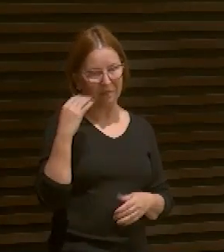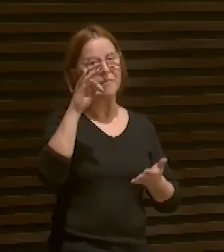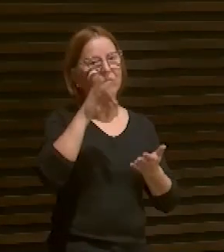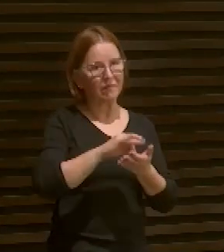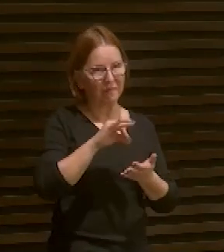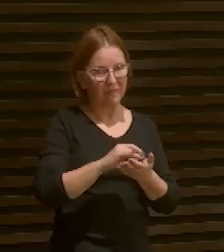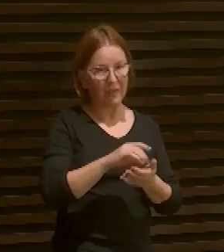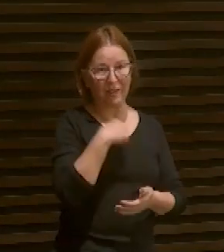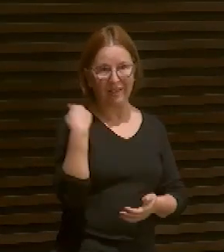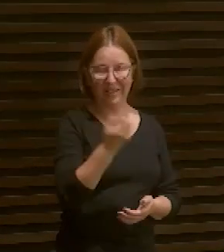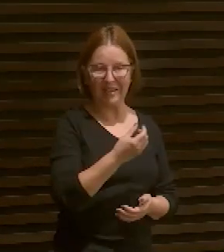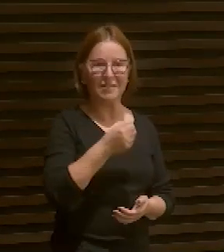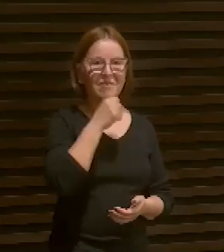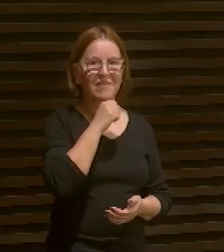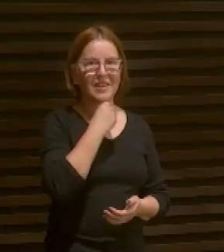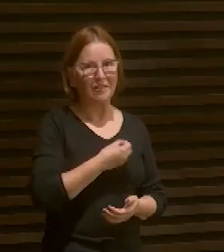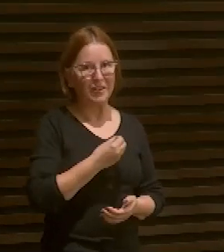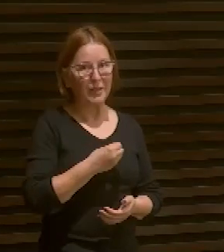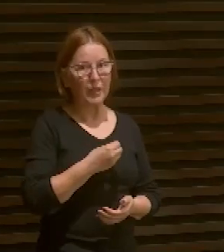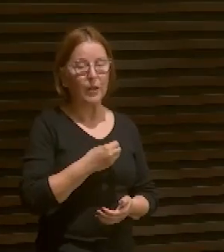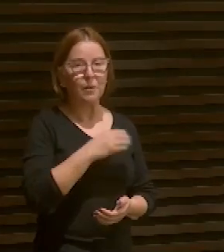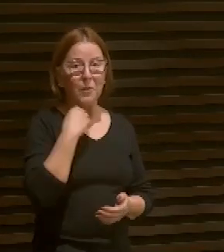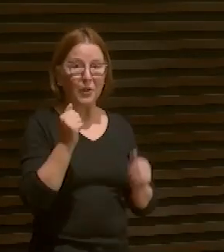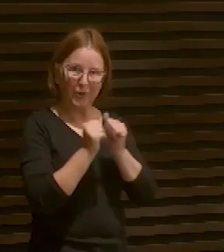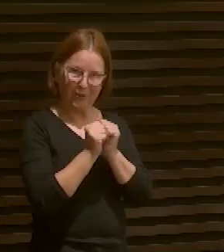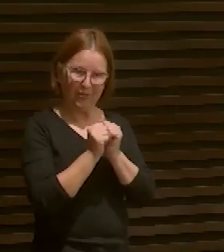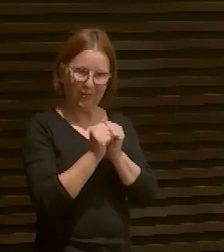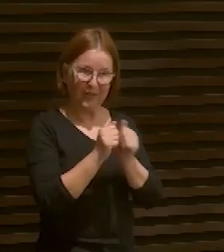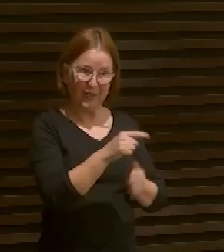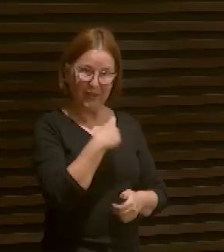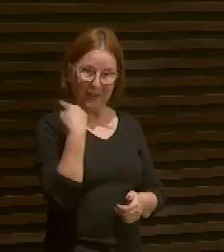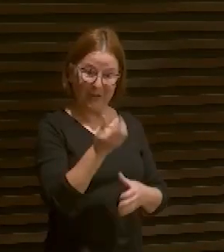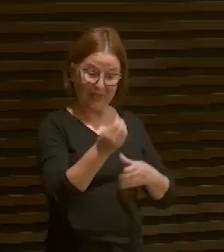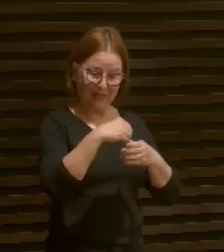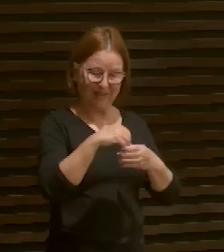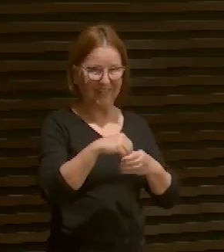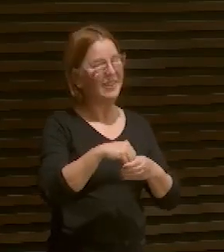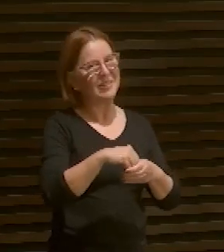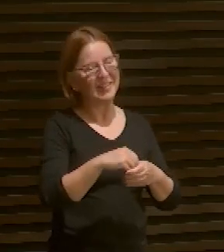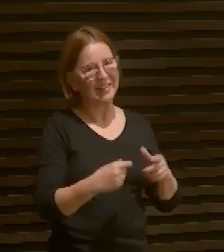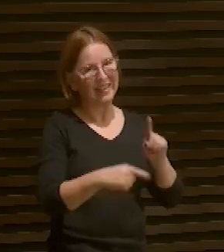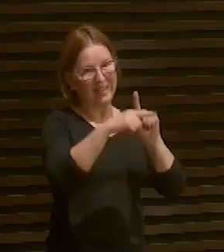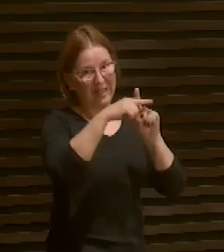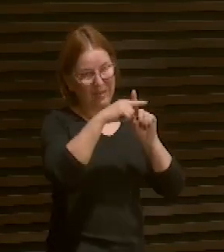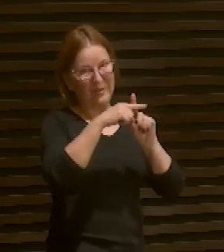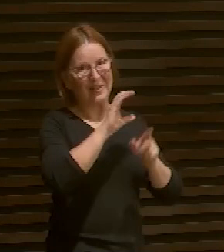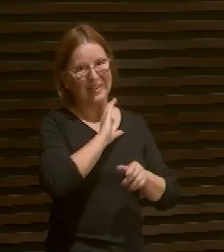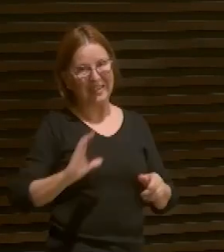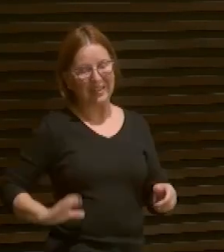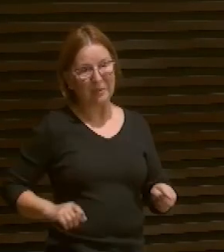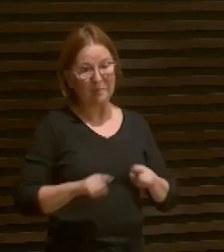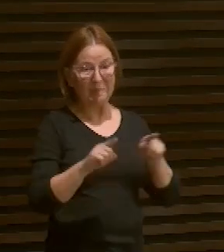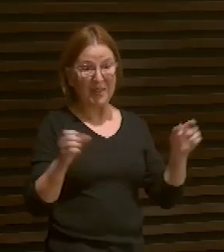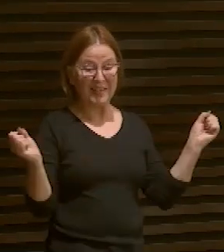realmente o nosso velho homem morreu juntamente com Cristo. Nós somos atraídos na cruz de Cristo. Mas a nova vida vem